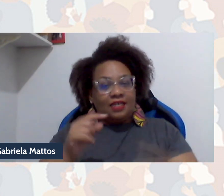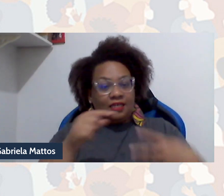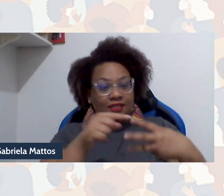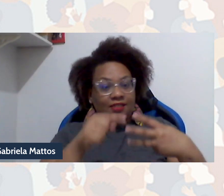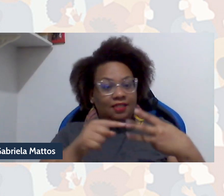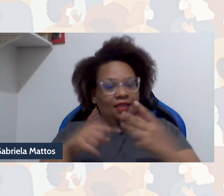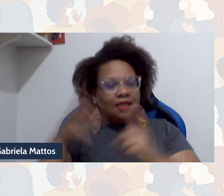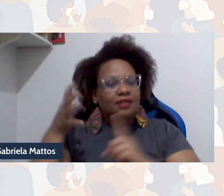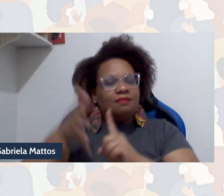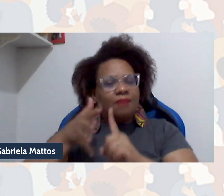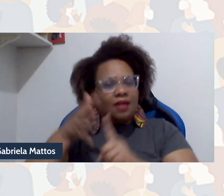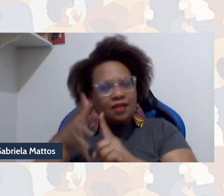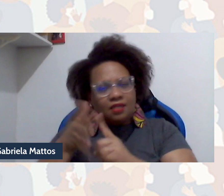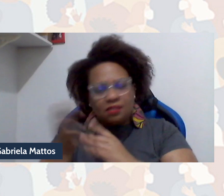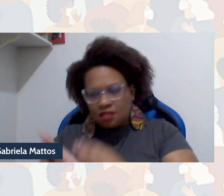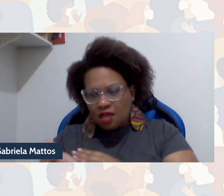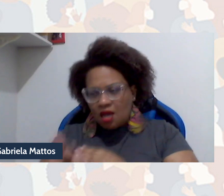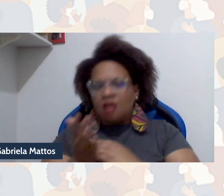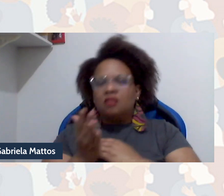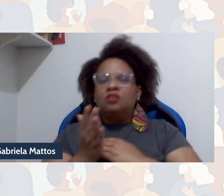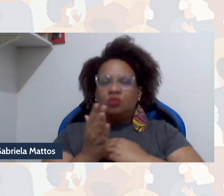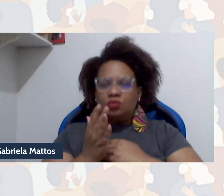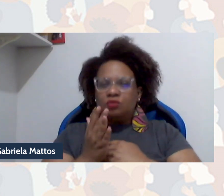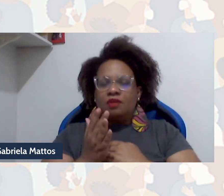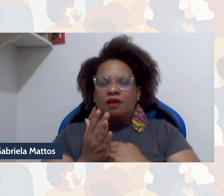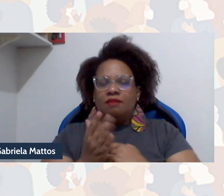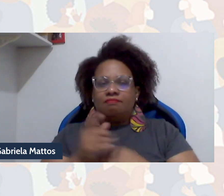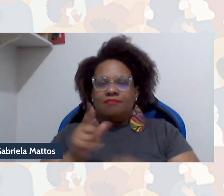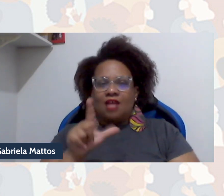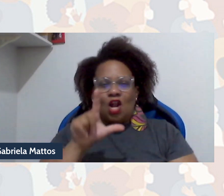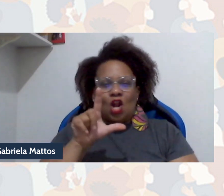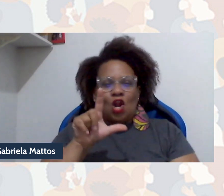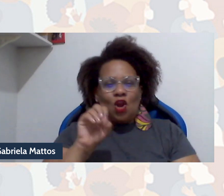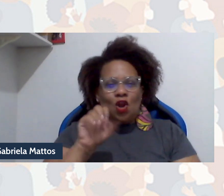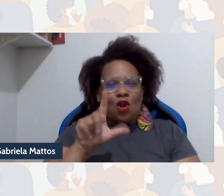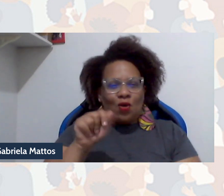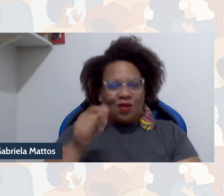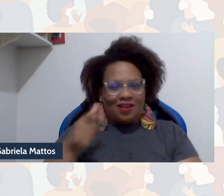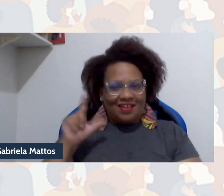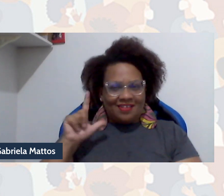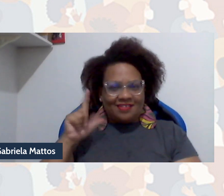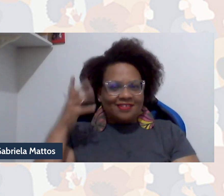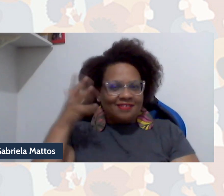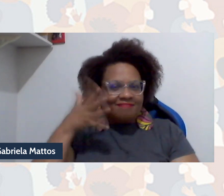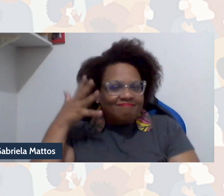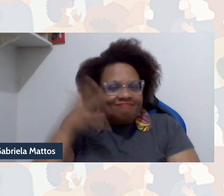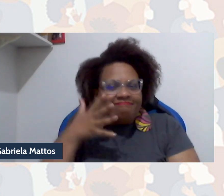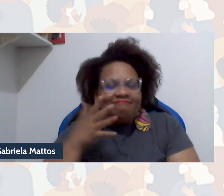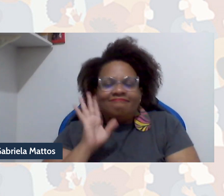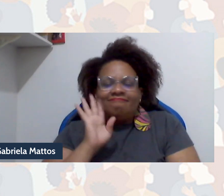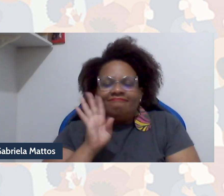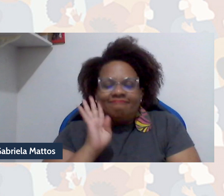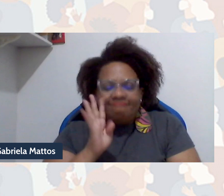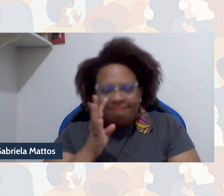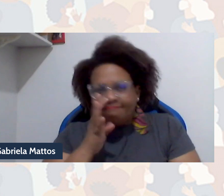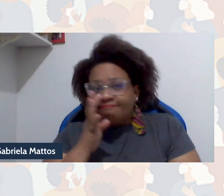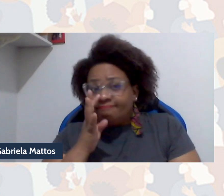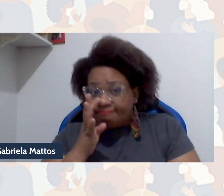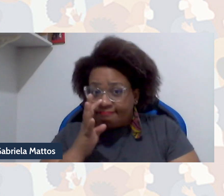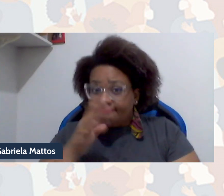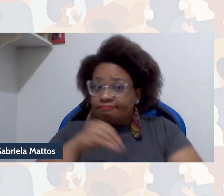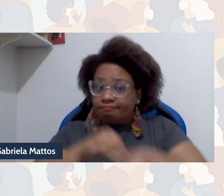isso. Acabar de ouvir a Lola foi muito bacana, né? Ela faz uma observação muito importante